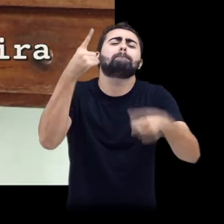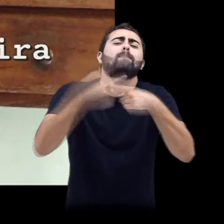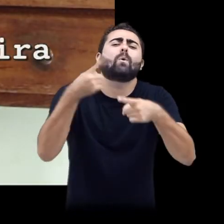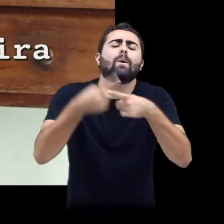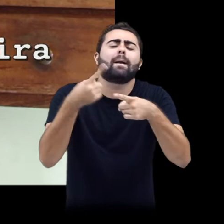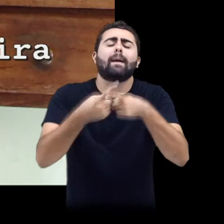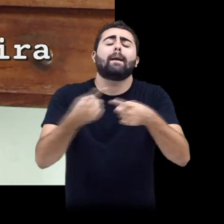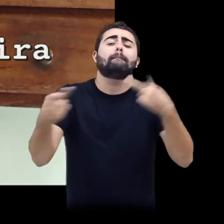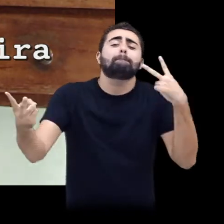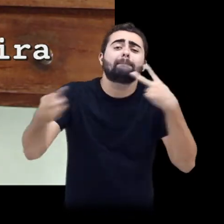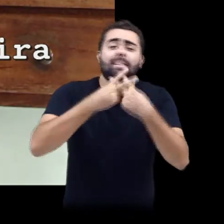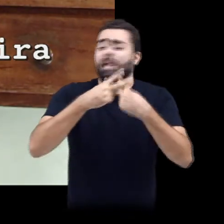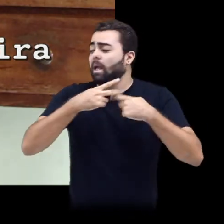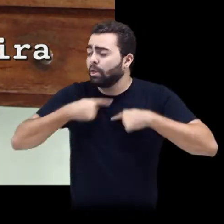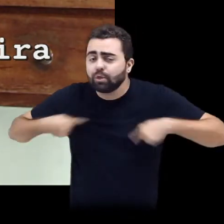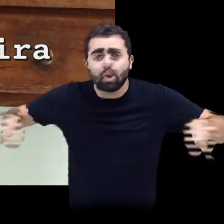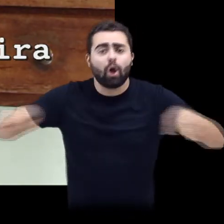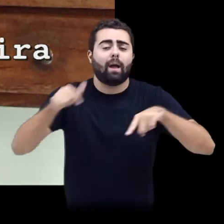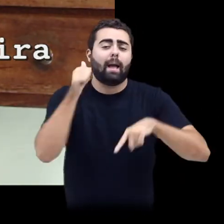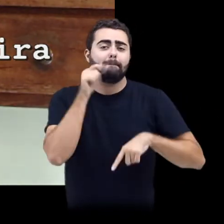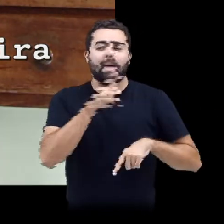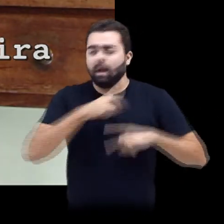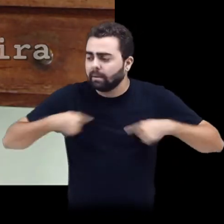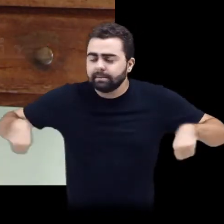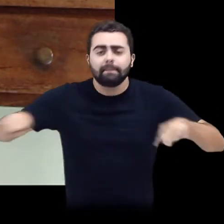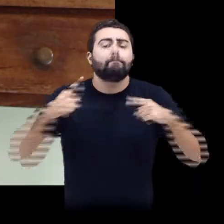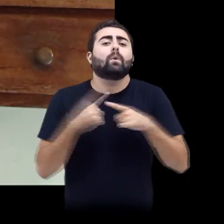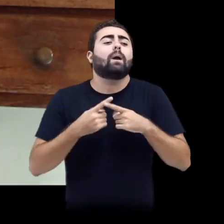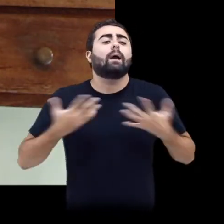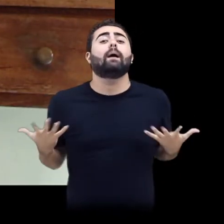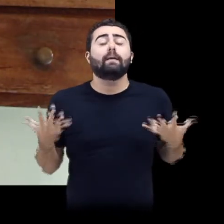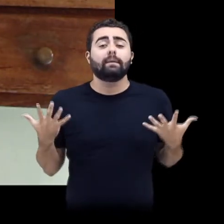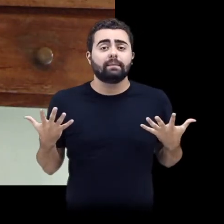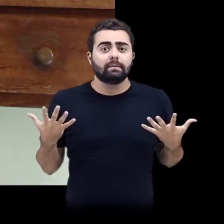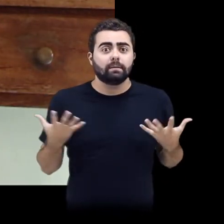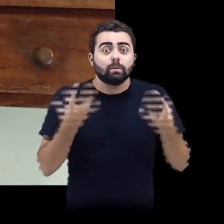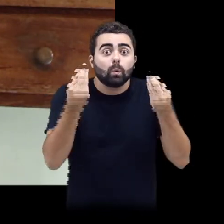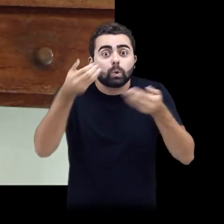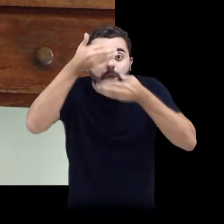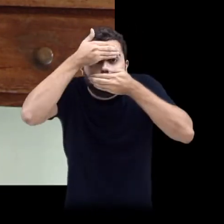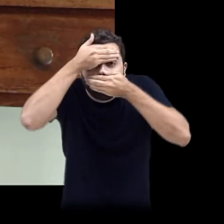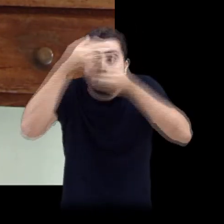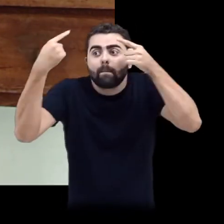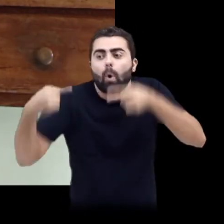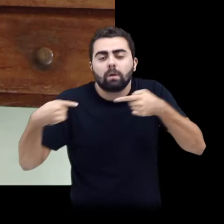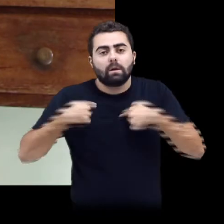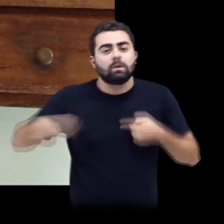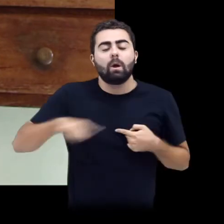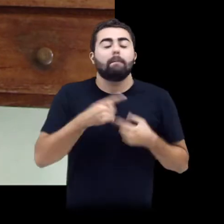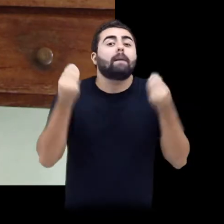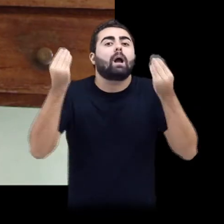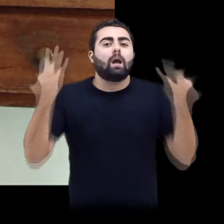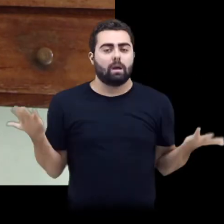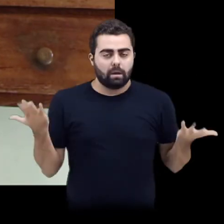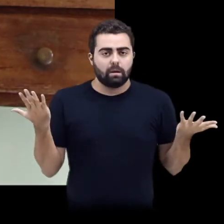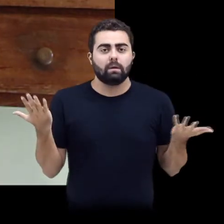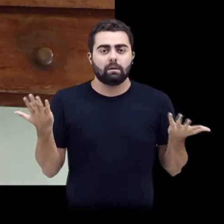Por que causaram... Por que tanto terrorismo contra nós? Ânia. Por que tanta perseguição? Por